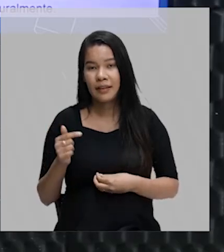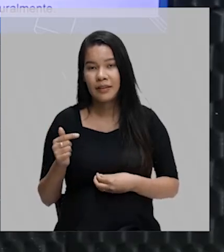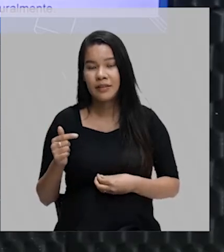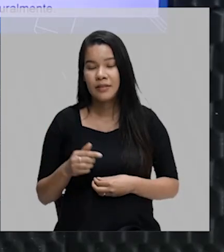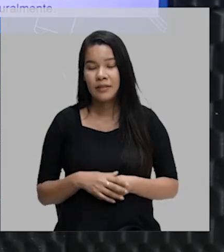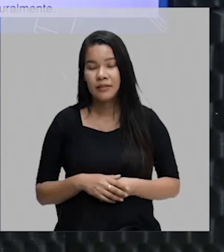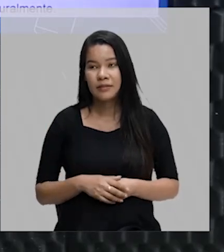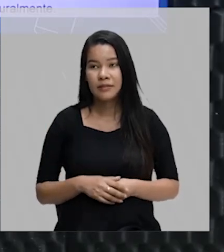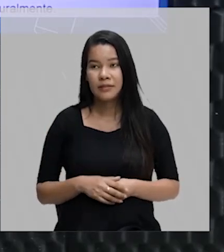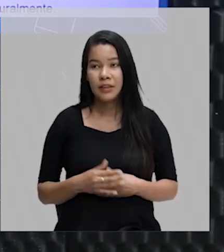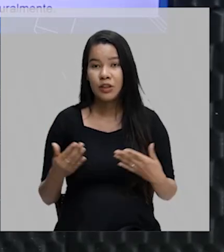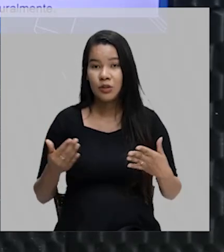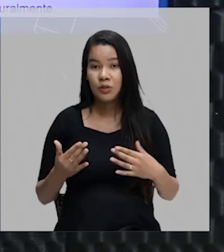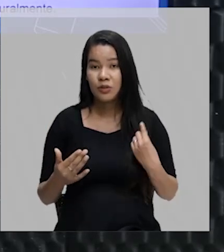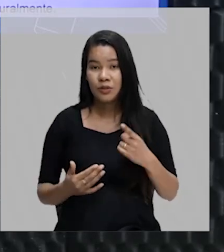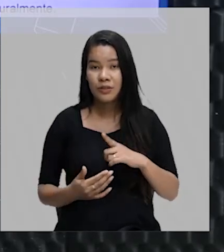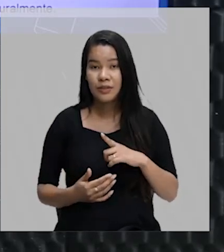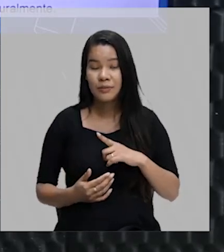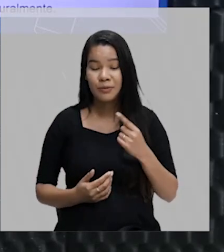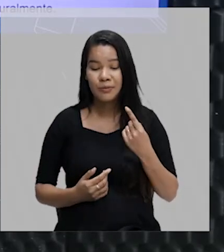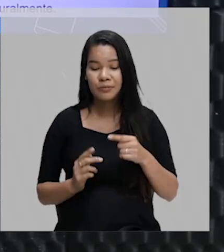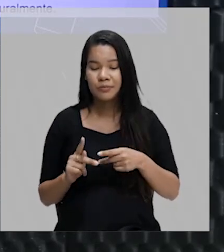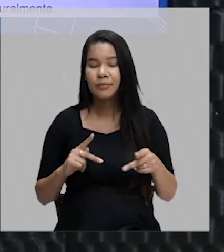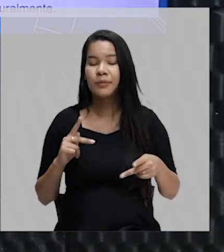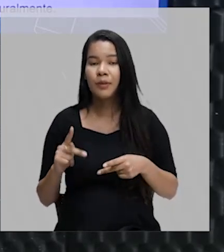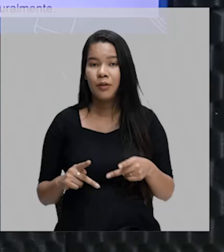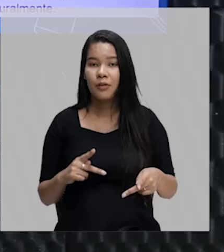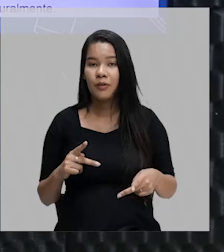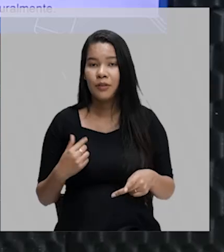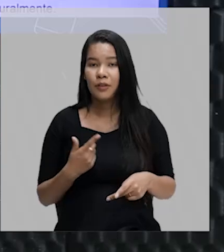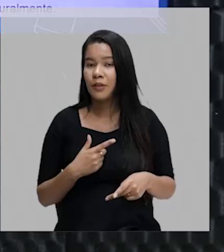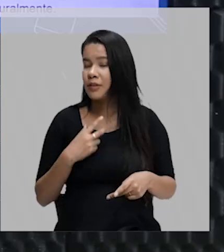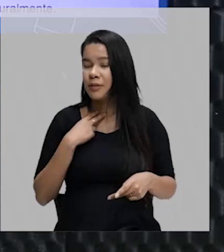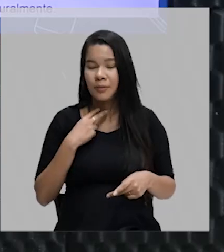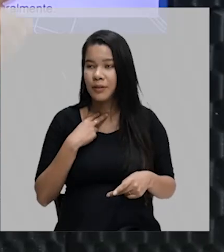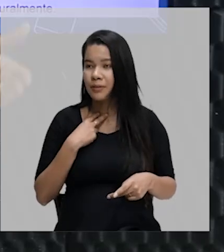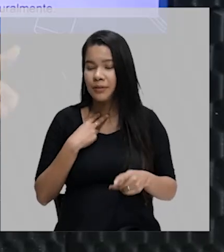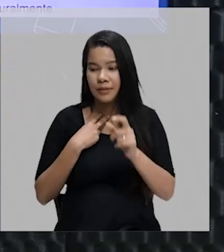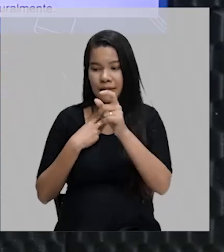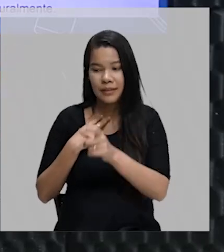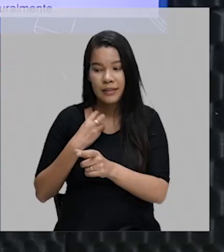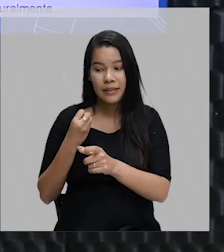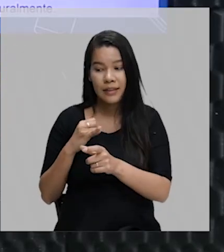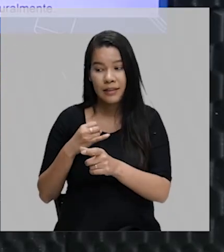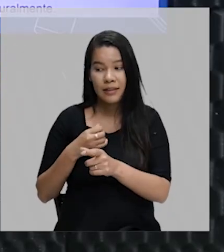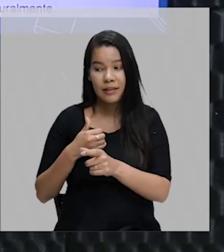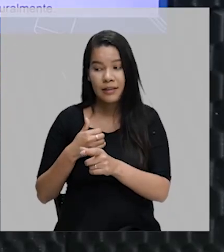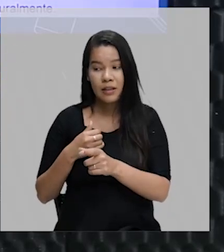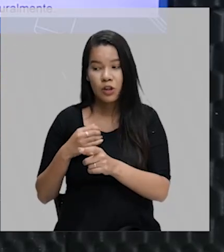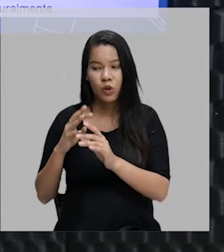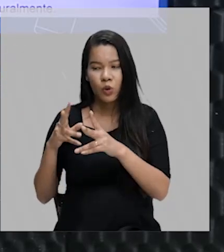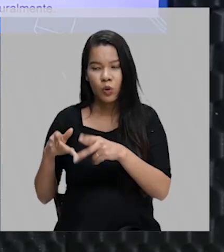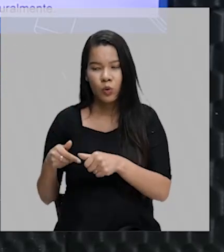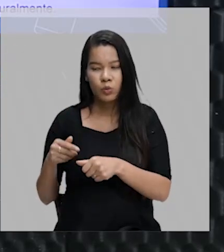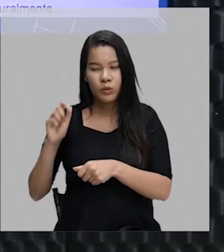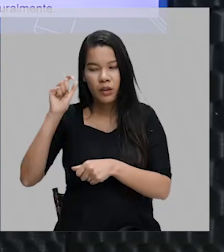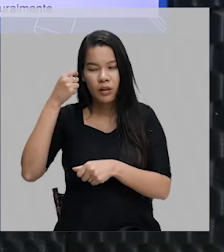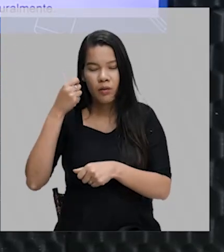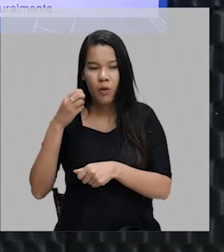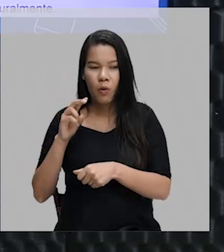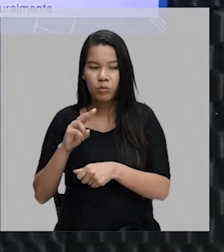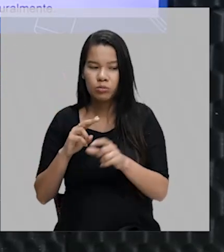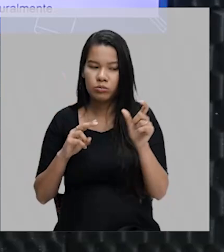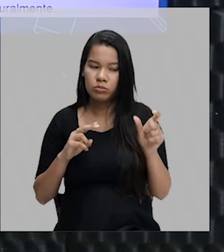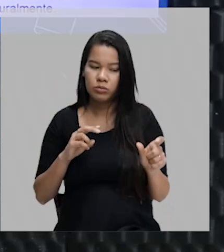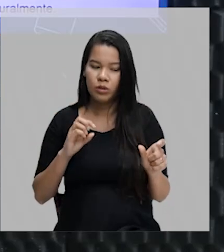raças. E hoje nós temos um povo que a gente não pode dizer se o indivíduo ele é 100% negro ou se ele é 100% índio. Não, por